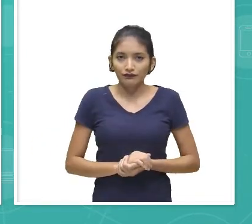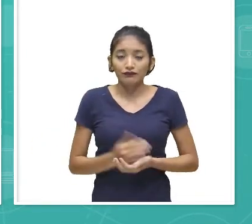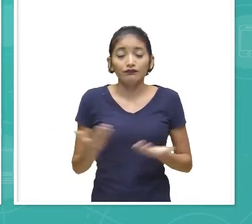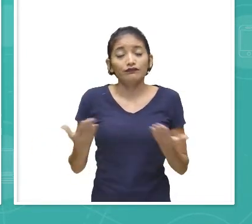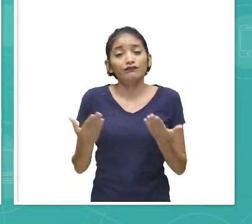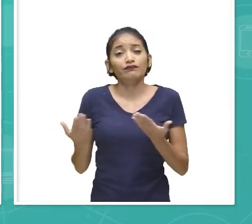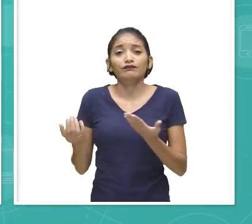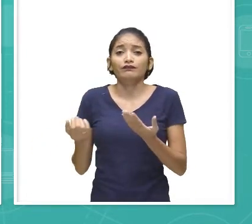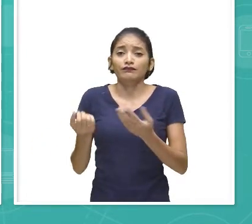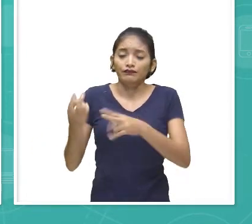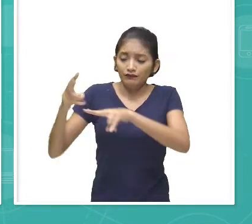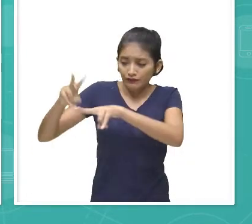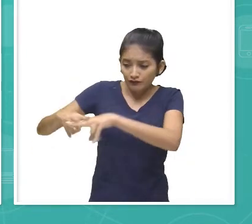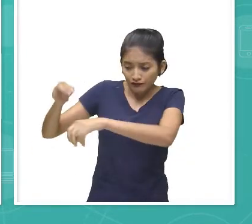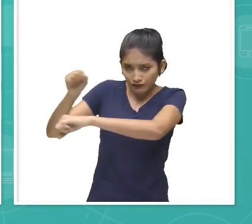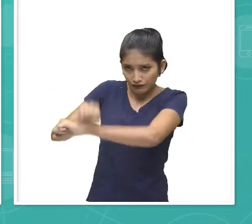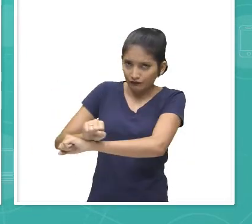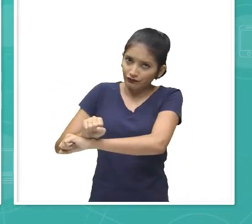África.